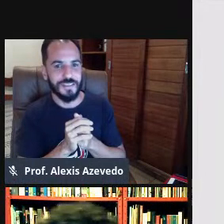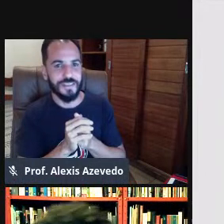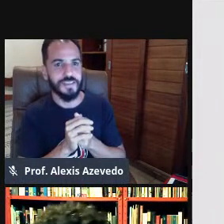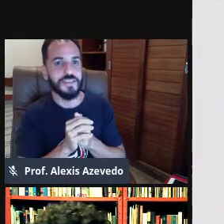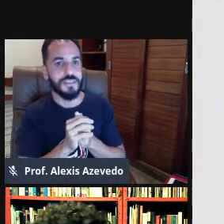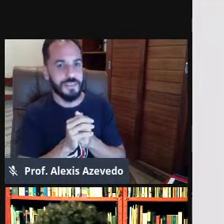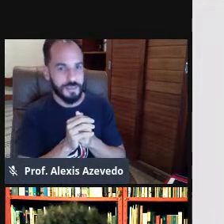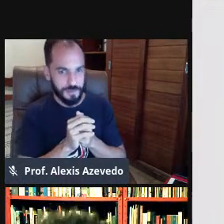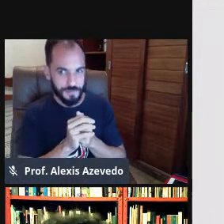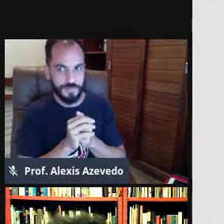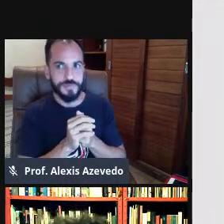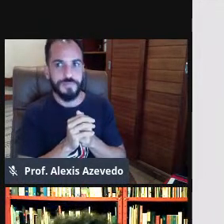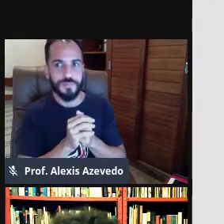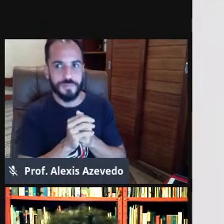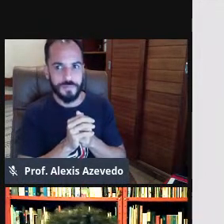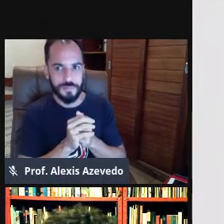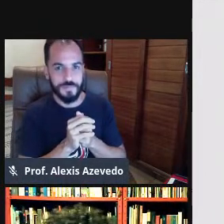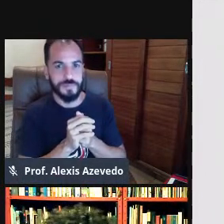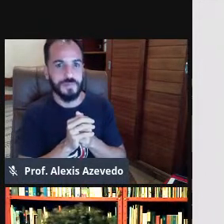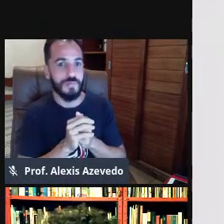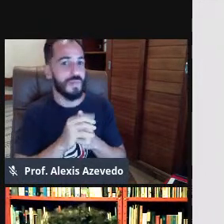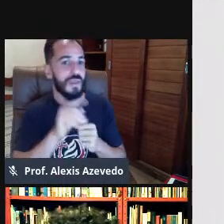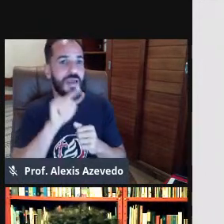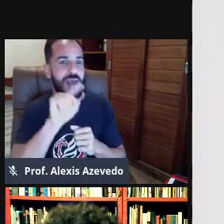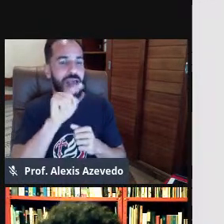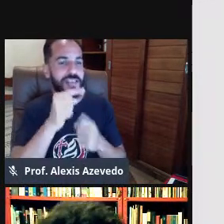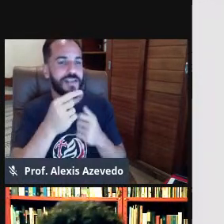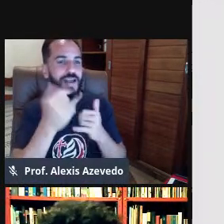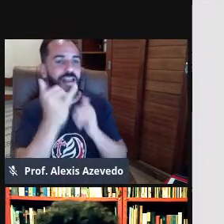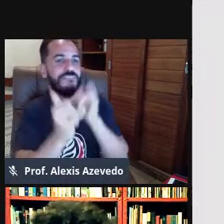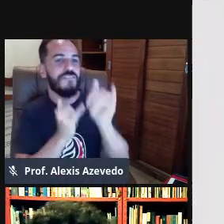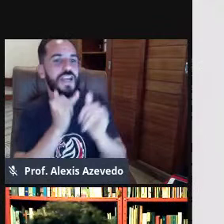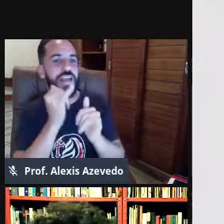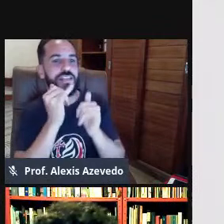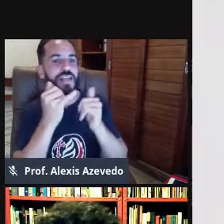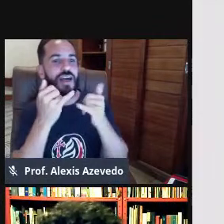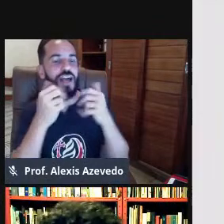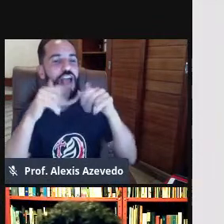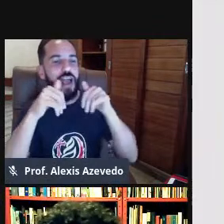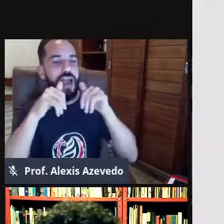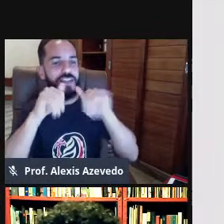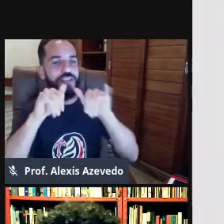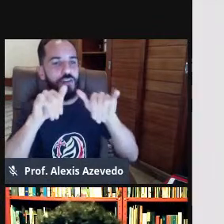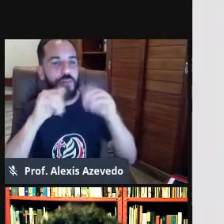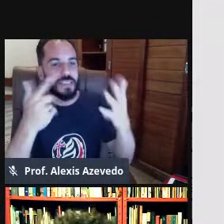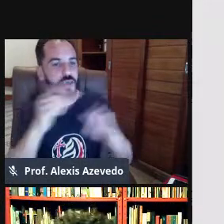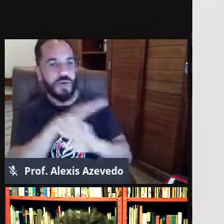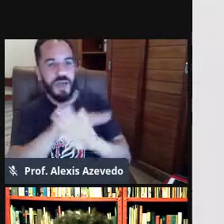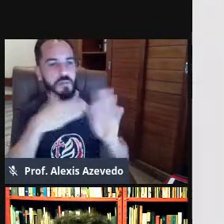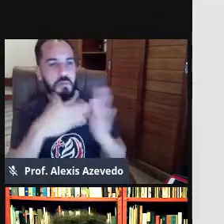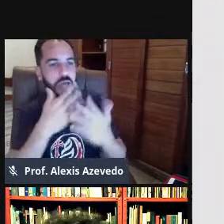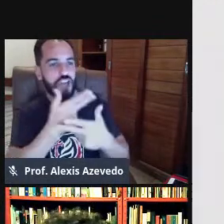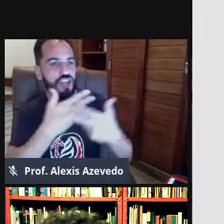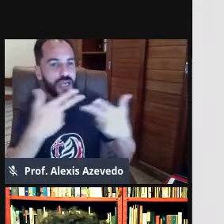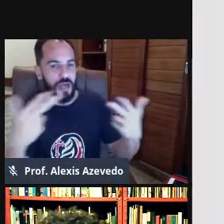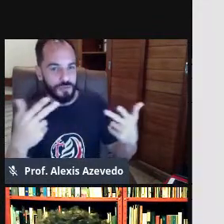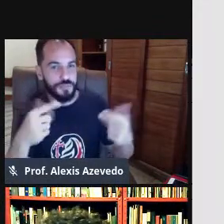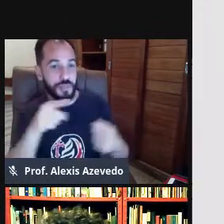Enfim. Então, essas coisas são gerais. O que importa para a gente aqui é